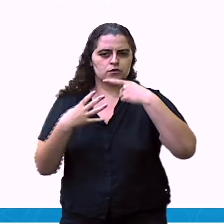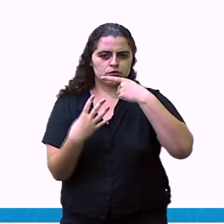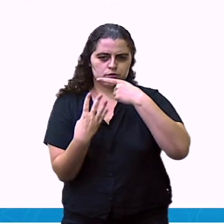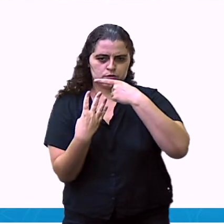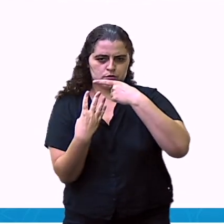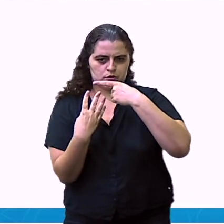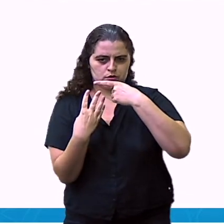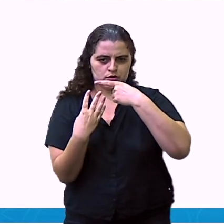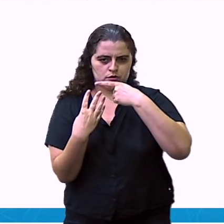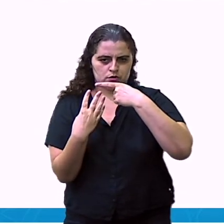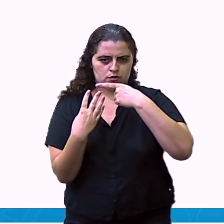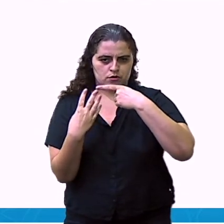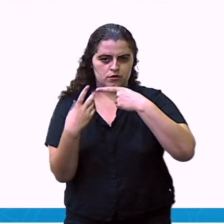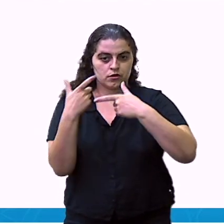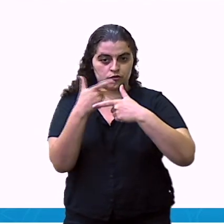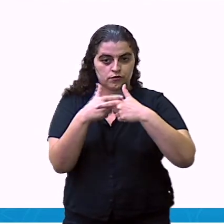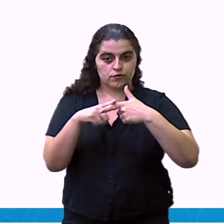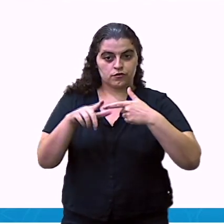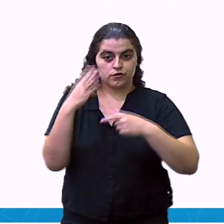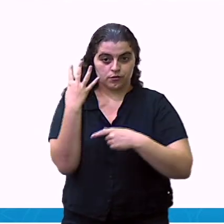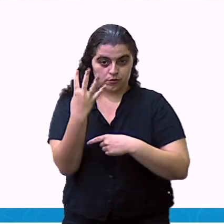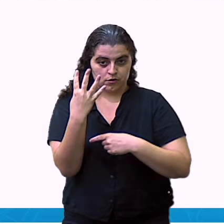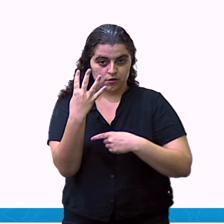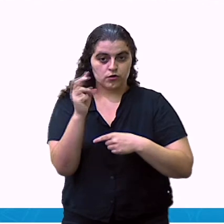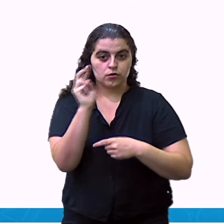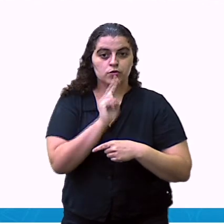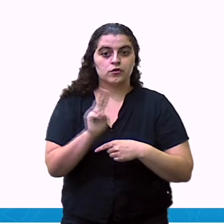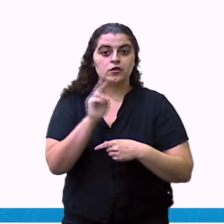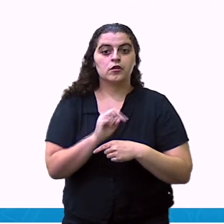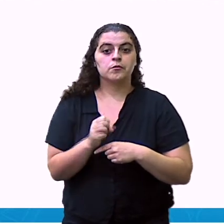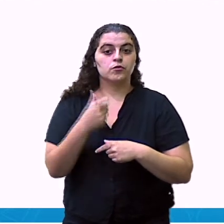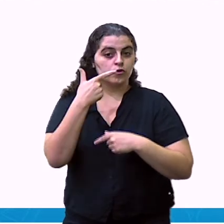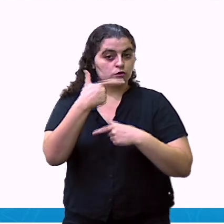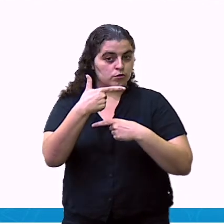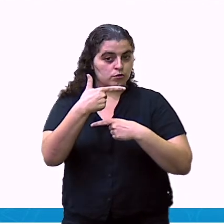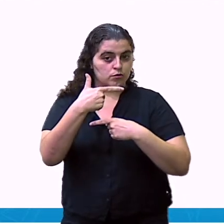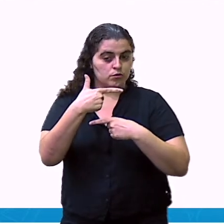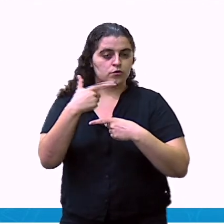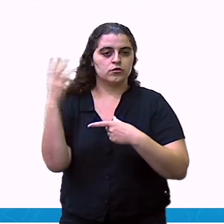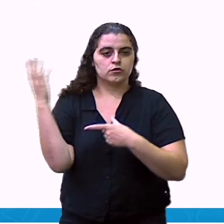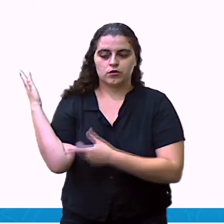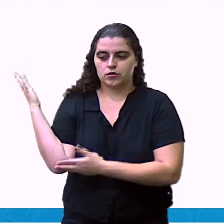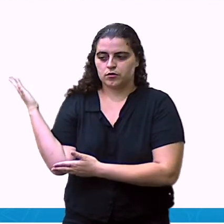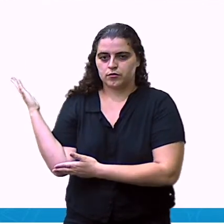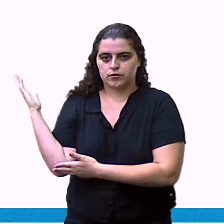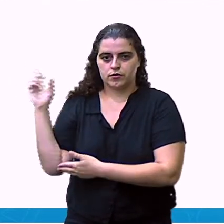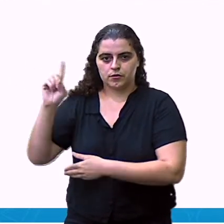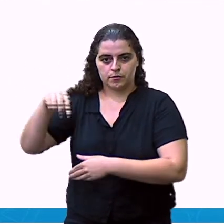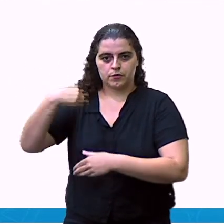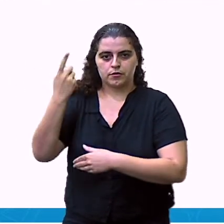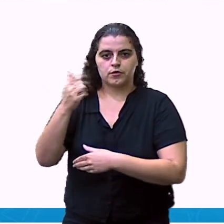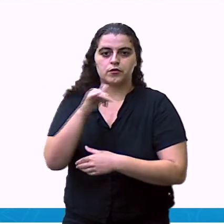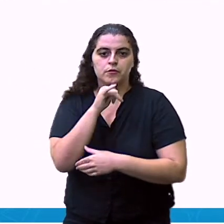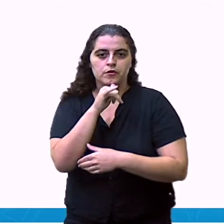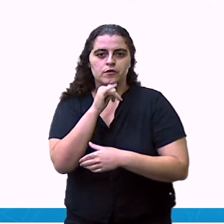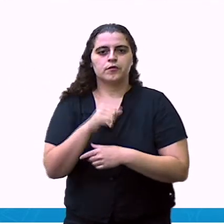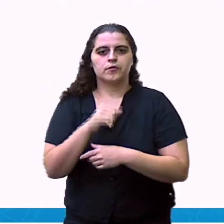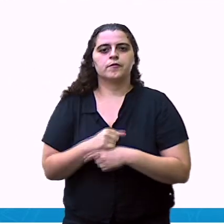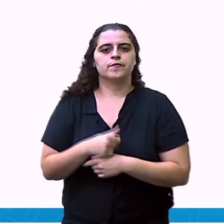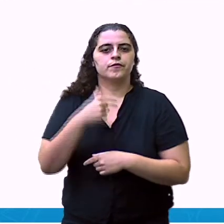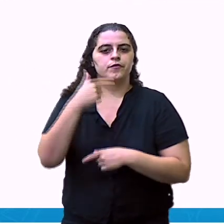dividida, fracionada em 4 partes e utilizamos 2 partes dela. Nesta próxima, nós